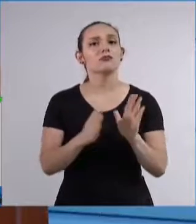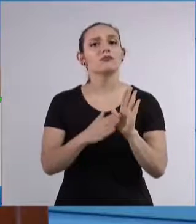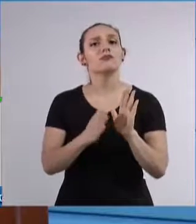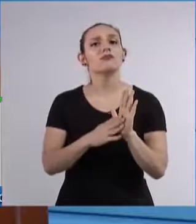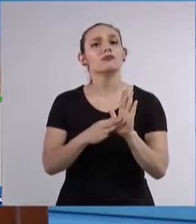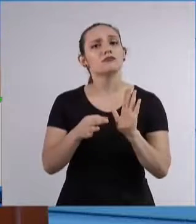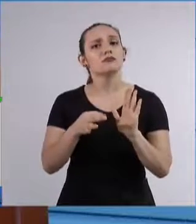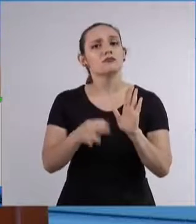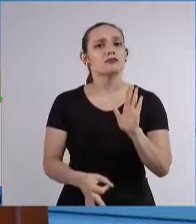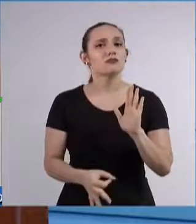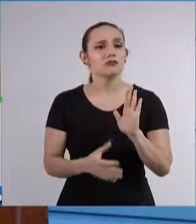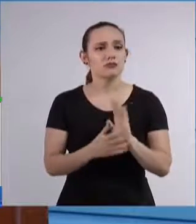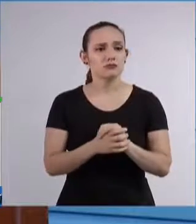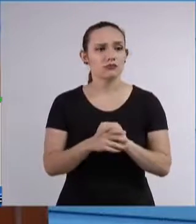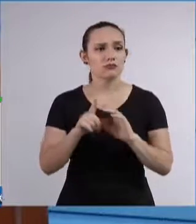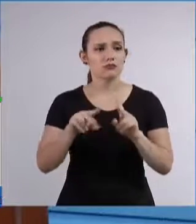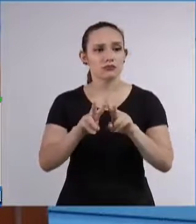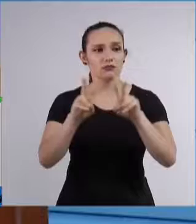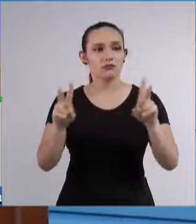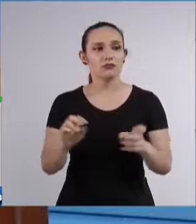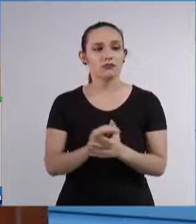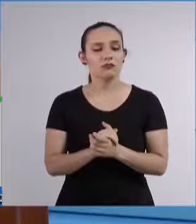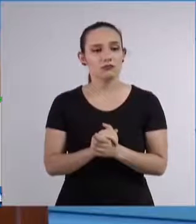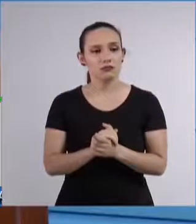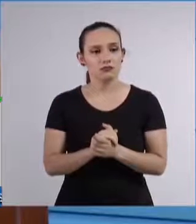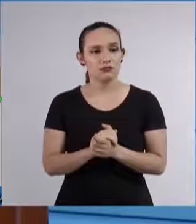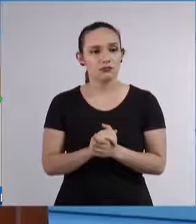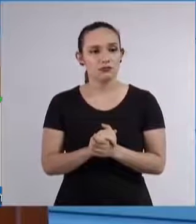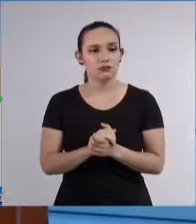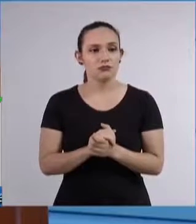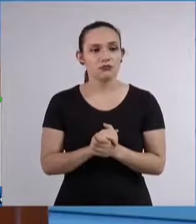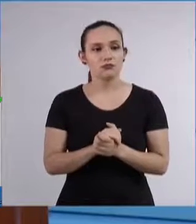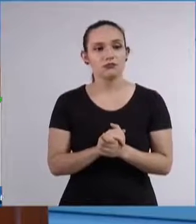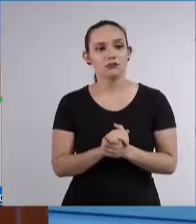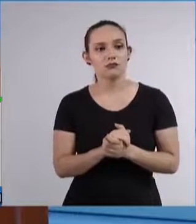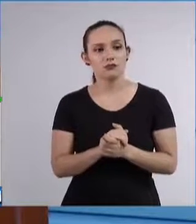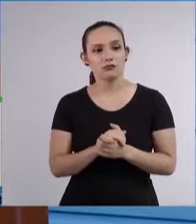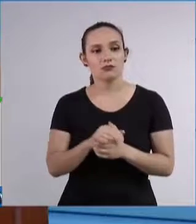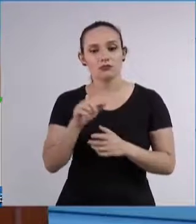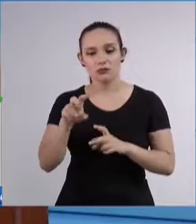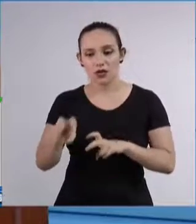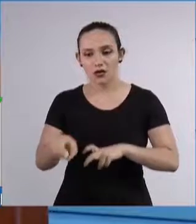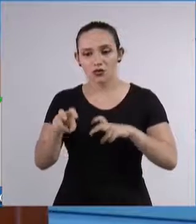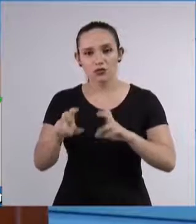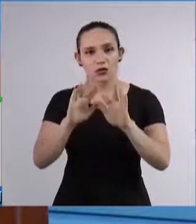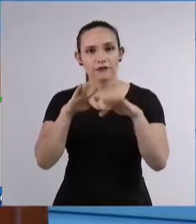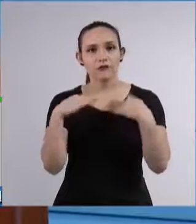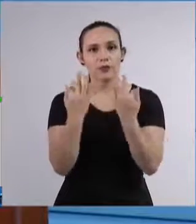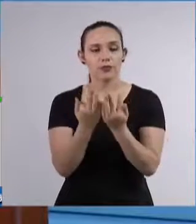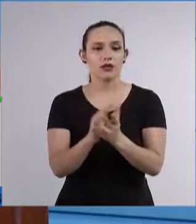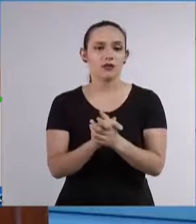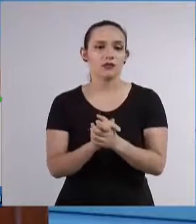proposta efetiva para a questão da consolidação da agricultura familiar enquanto